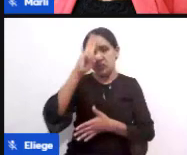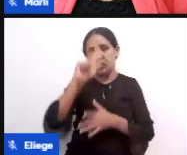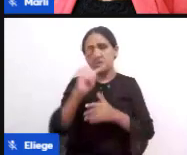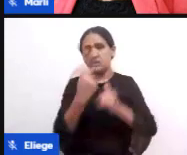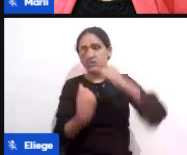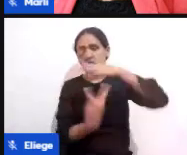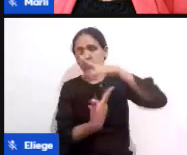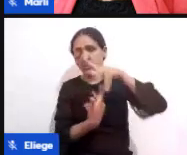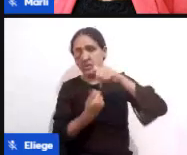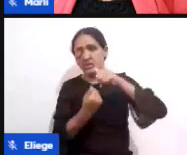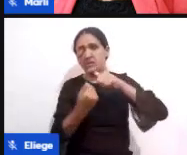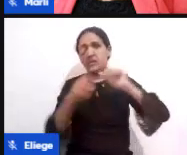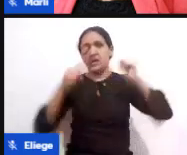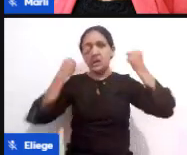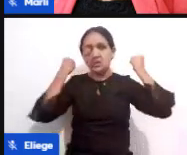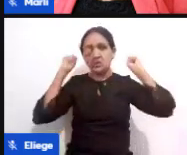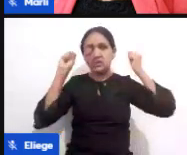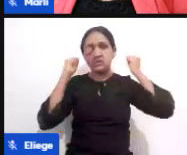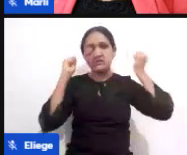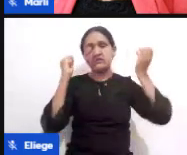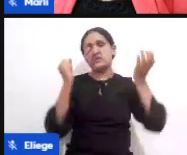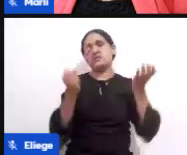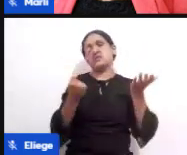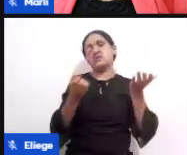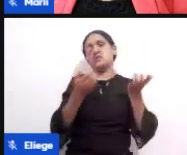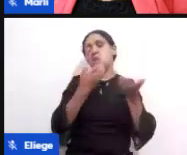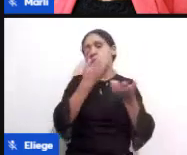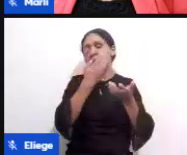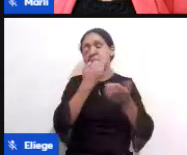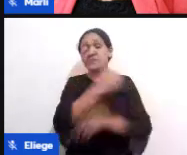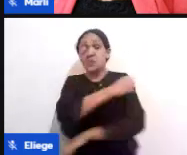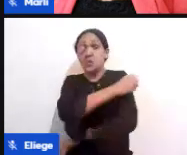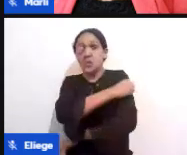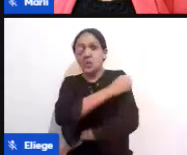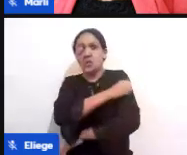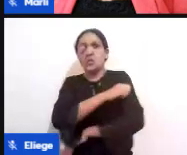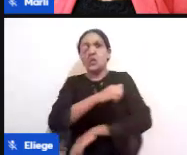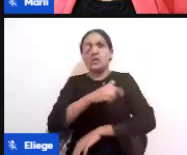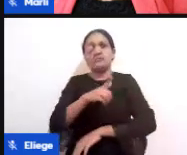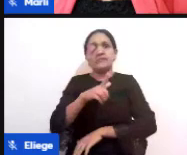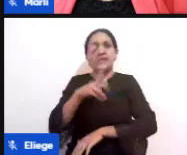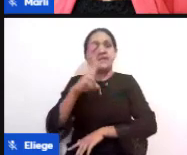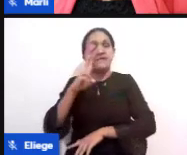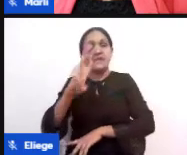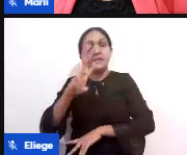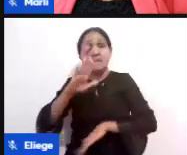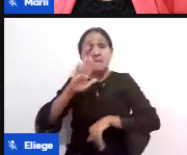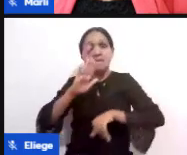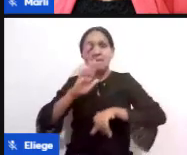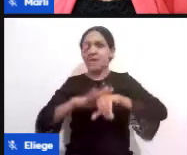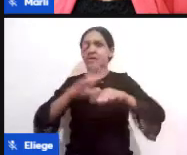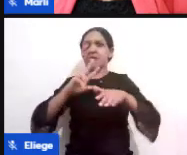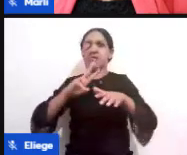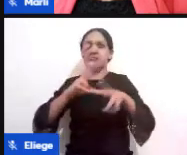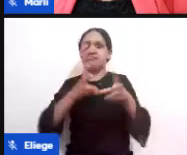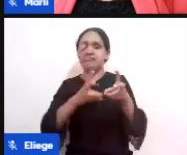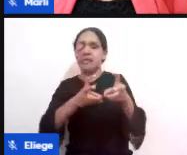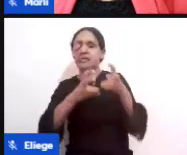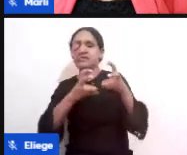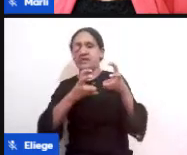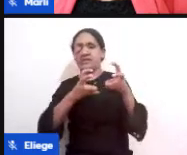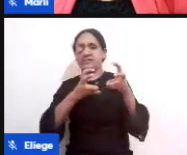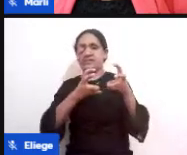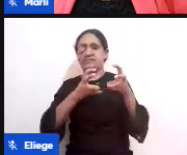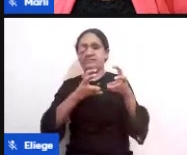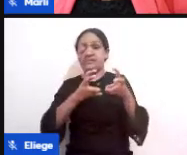em educação física, o aluno atribui mais significado à situação. E com essa